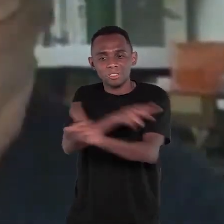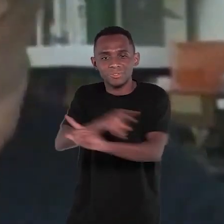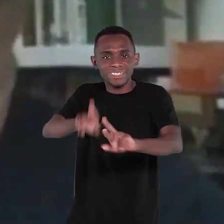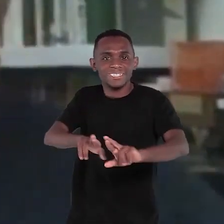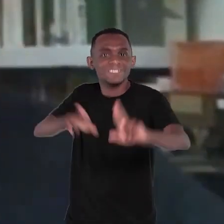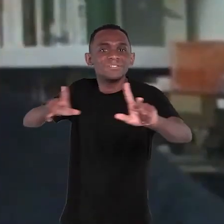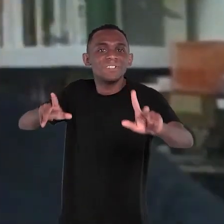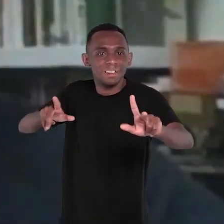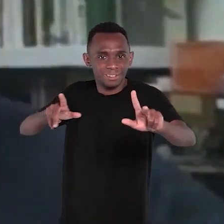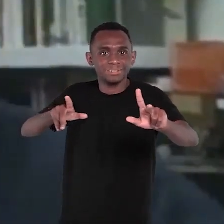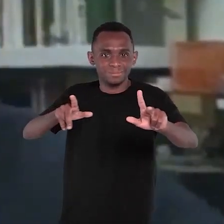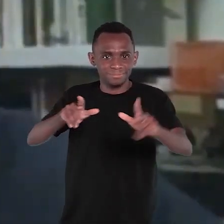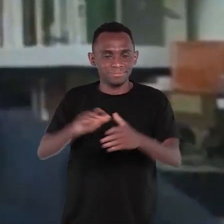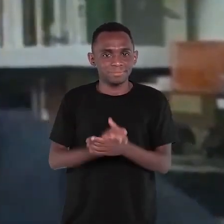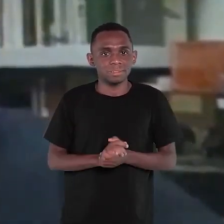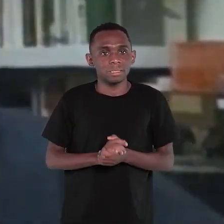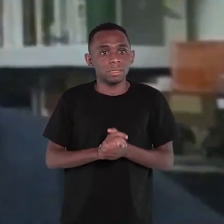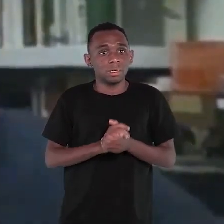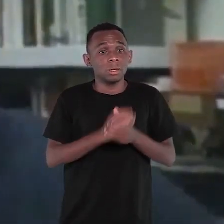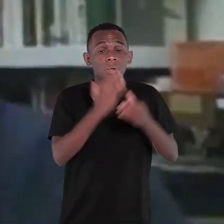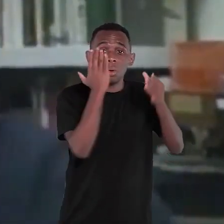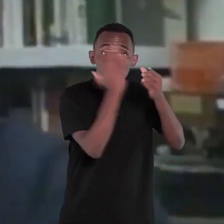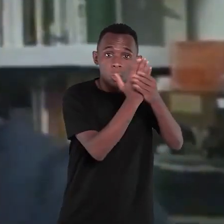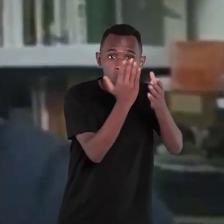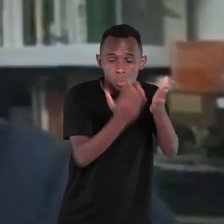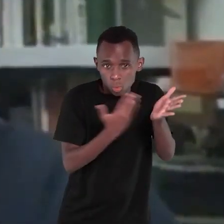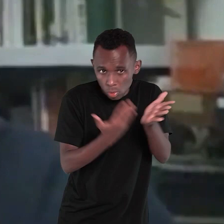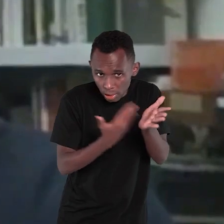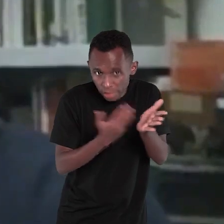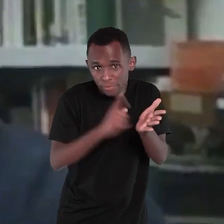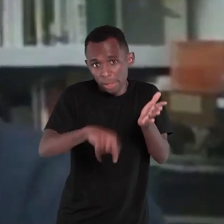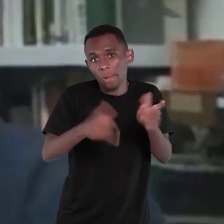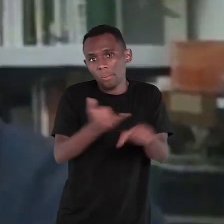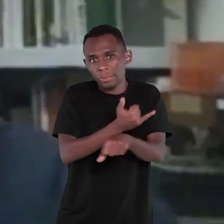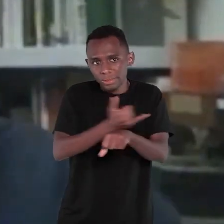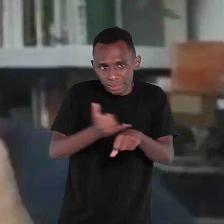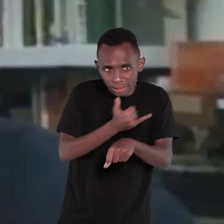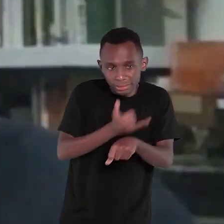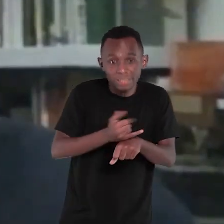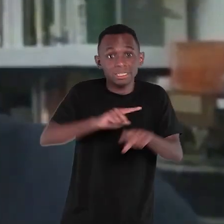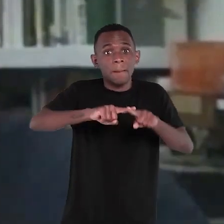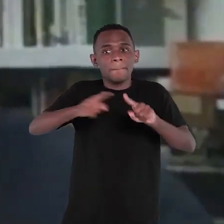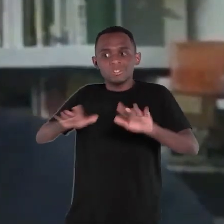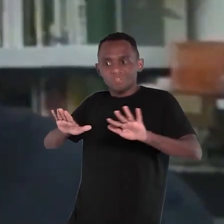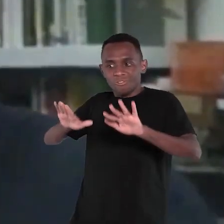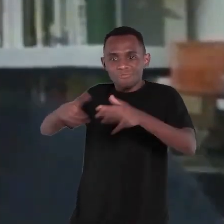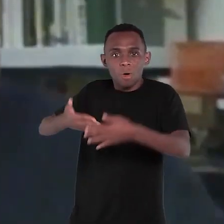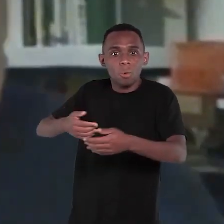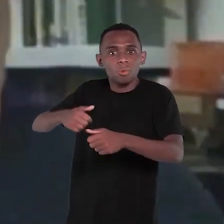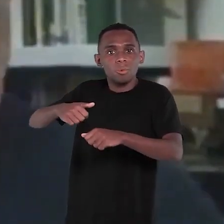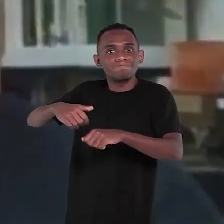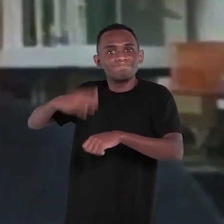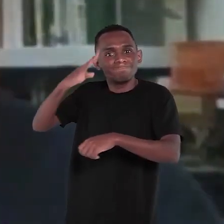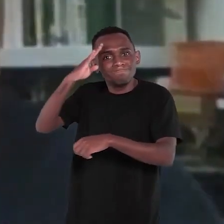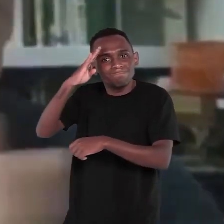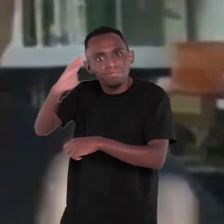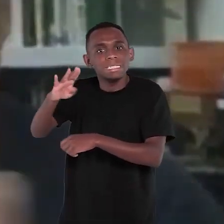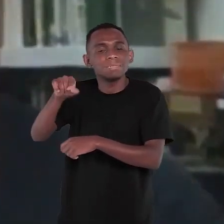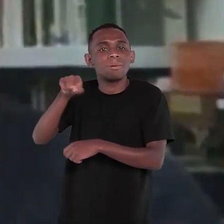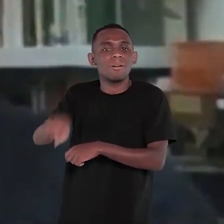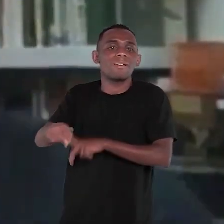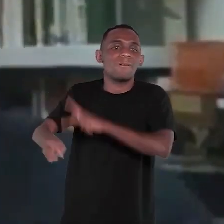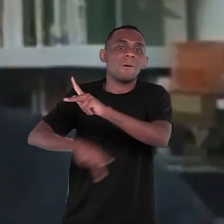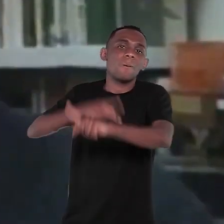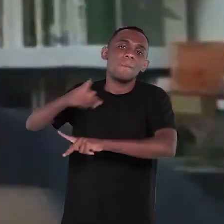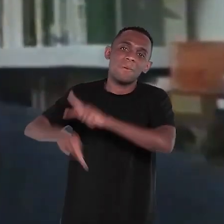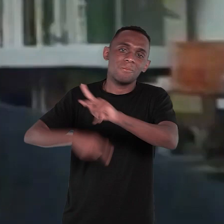outra direção, né? O acervo, na verdade, é uma ferramenta, né? O objeto, o objetivo, não